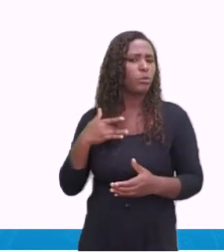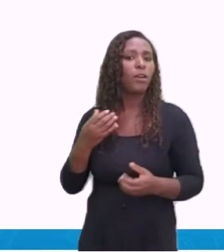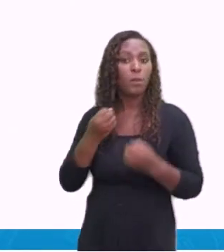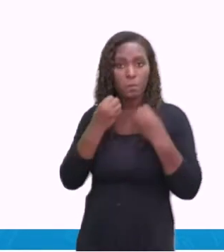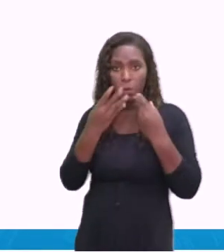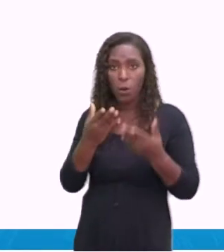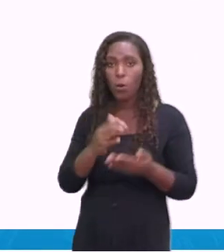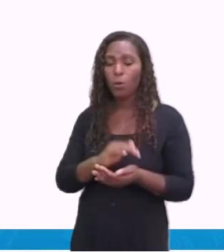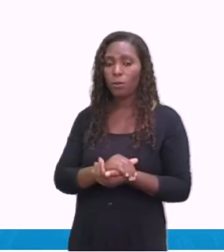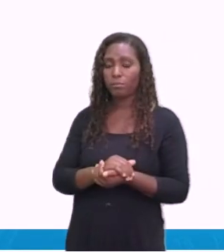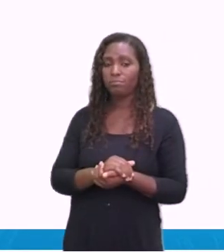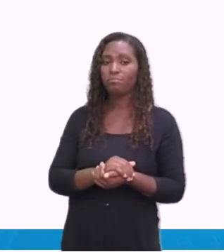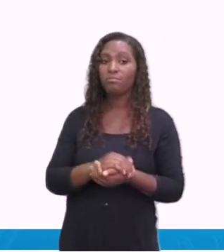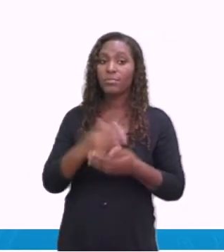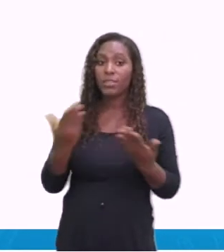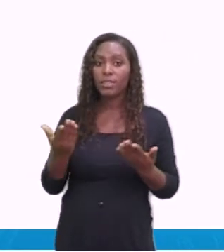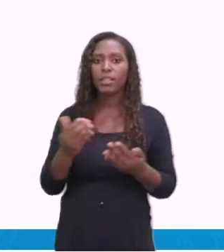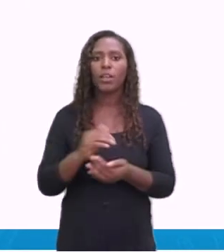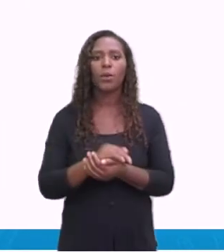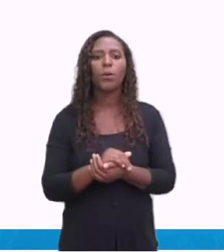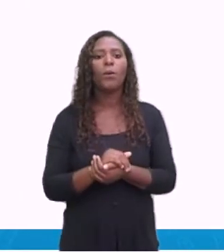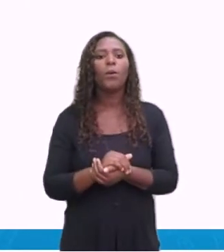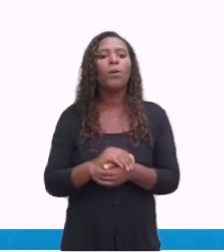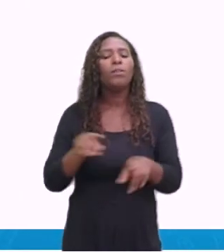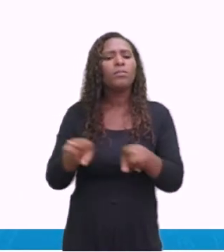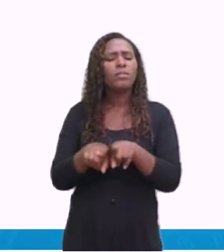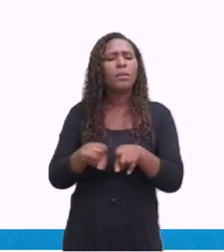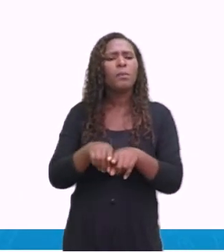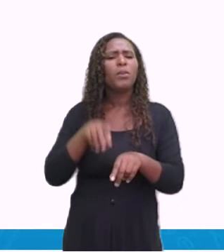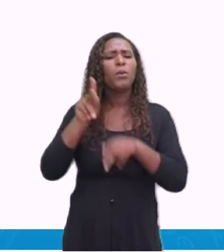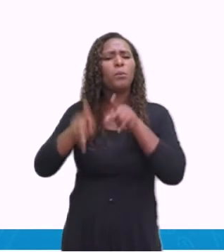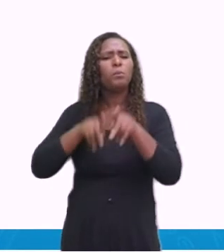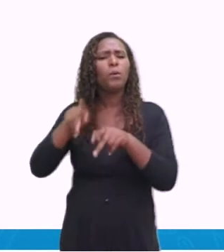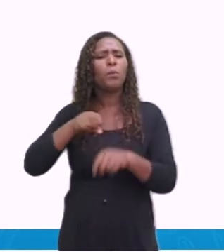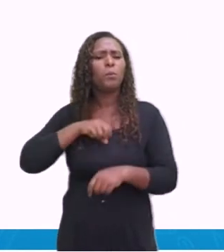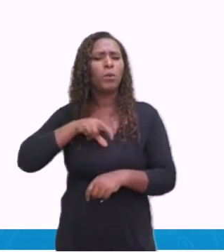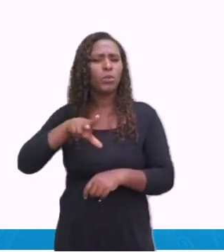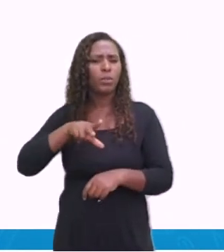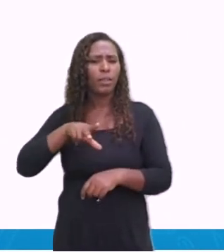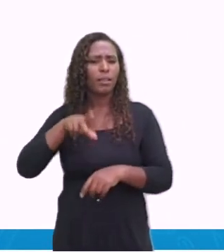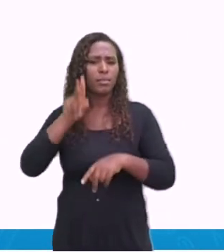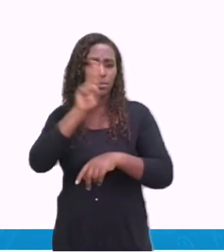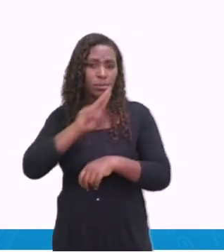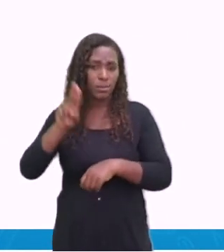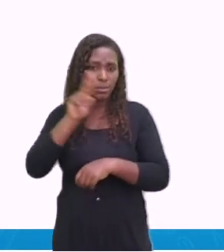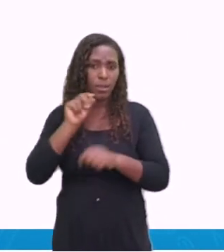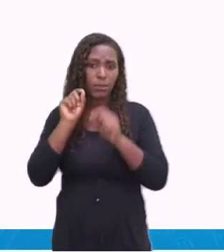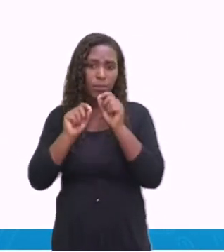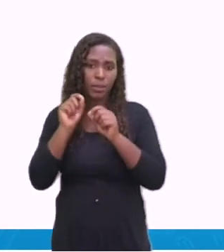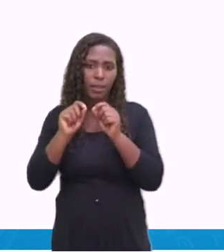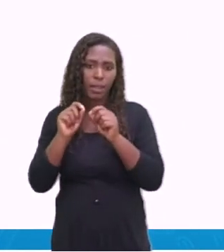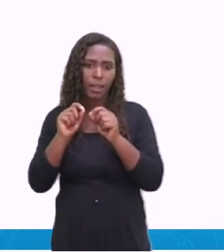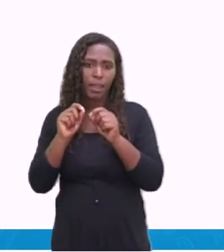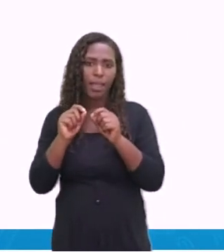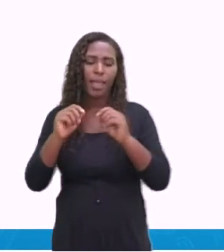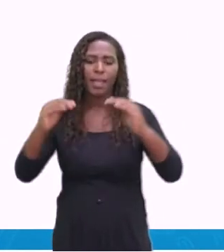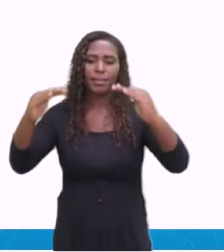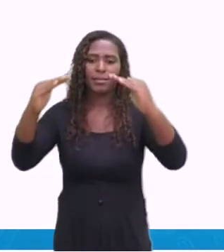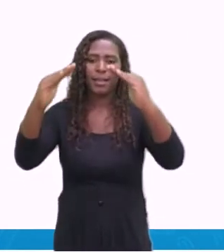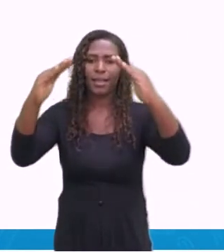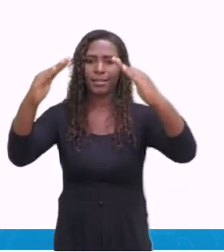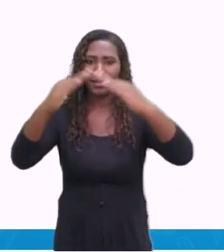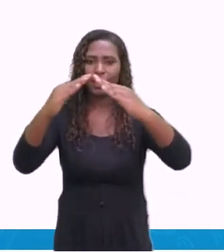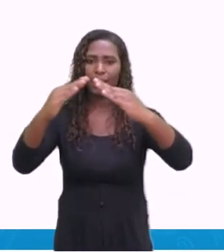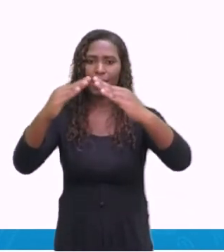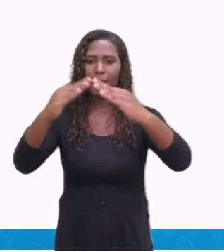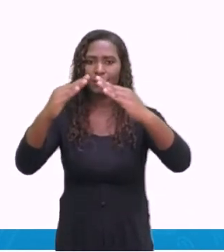os portugueses utilizaram dos engenhos e da mão de obra escrava. Aqui está um exemplo de engenho, mas eu não vou